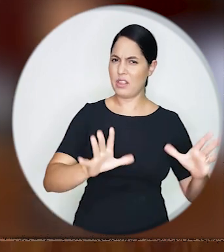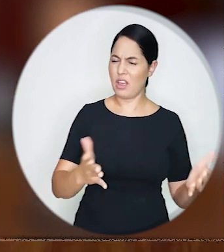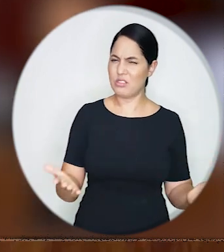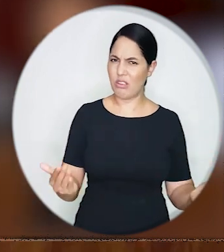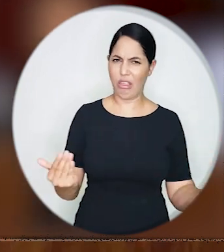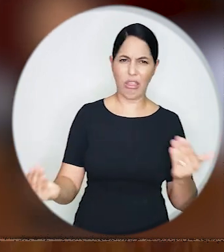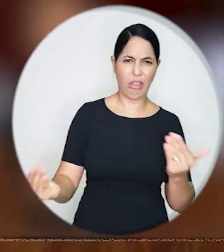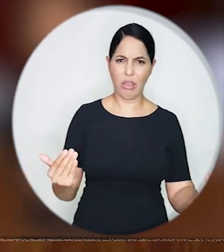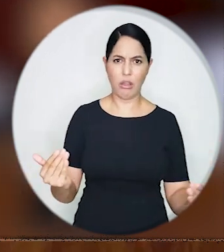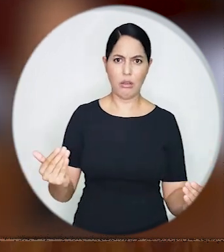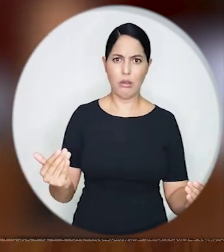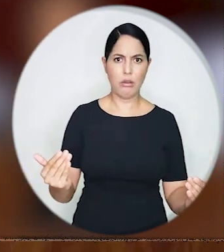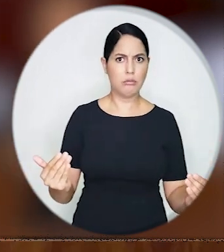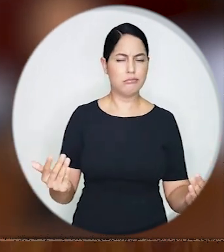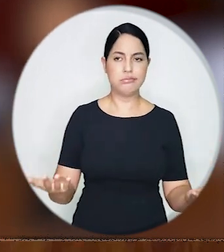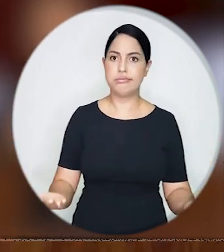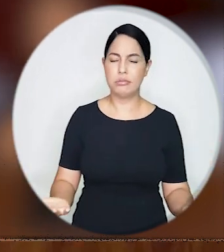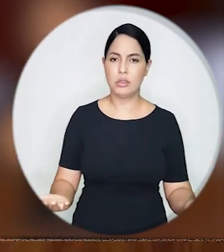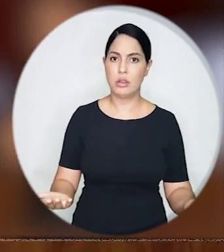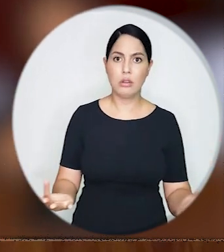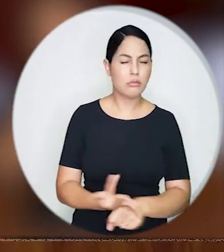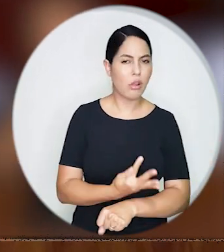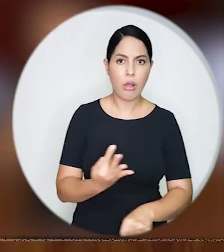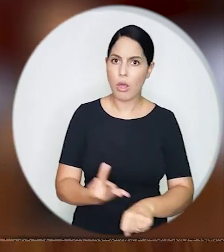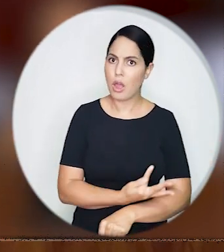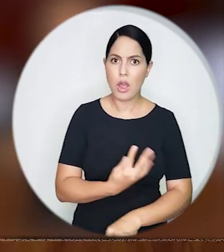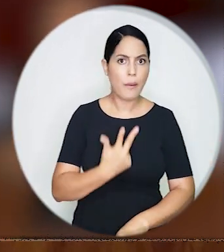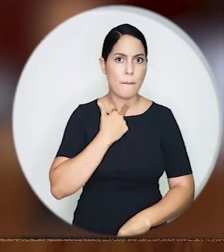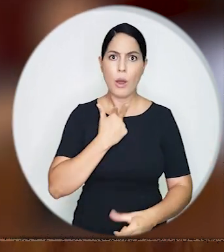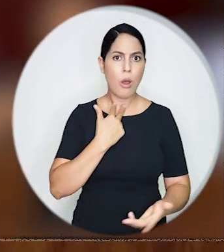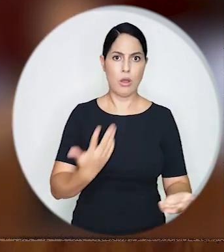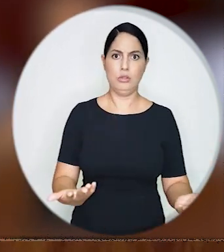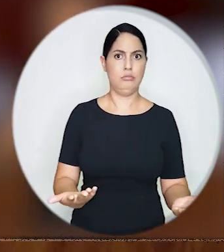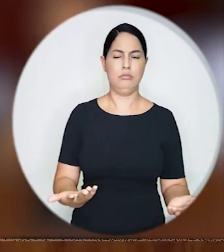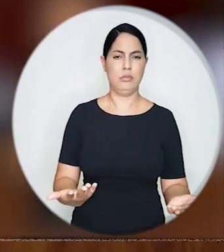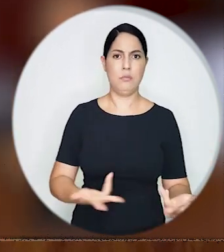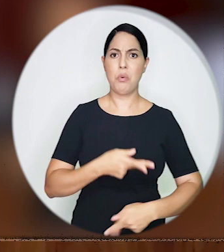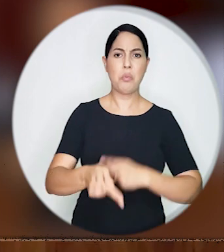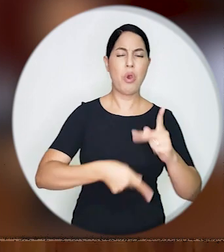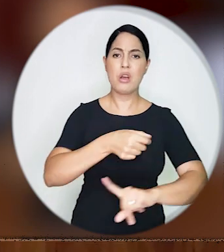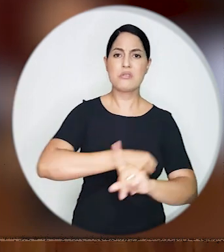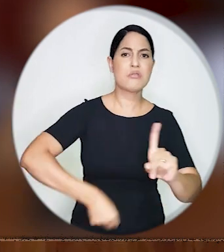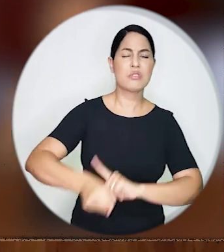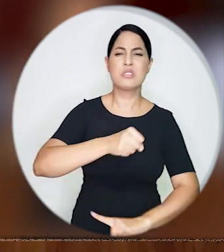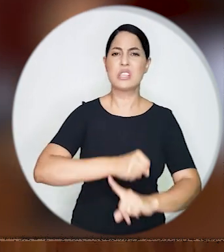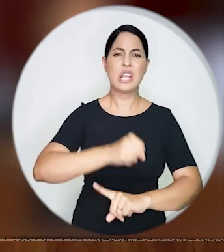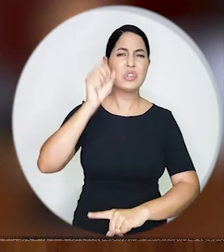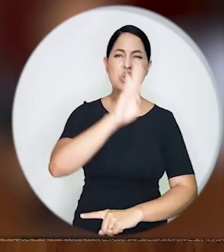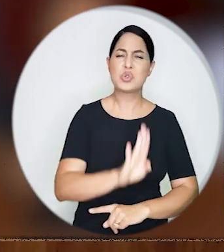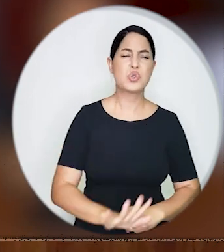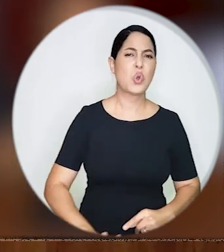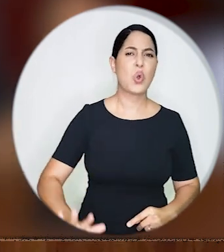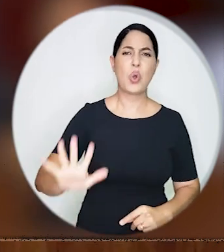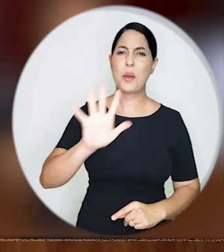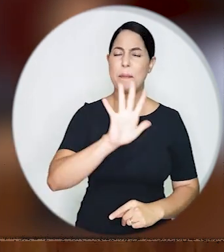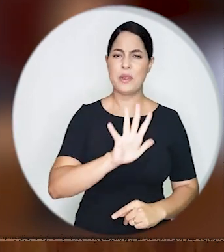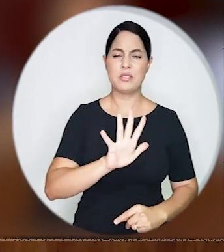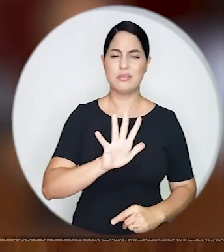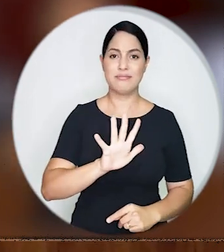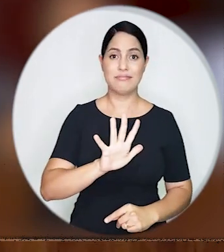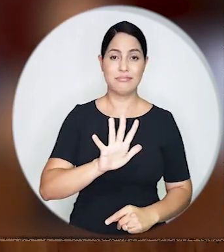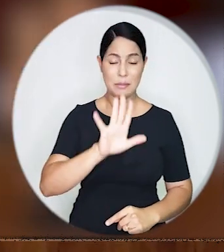de agressão, com consequências desproporcionais e intoleráveis para toda a